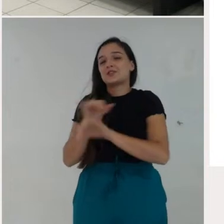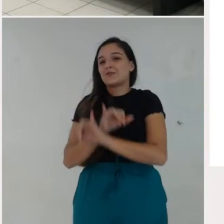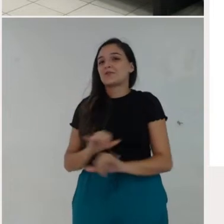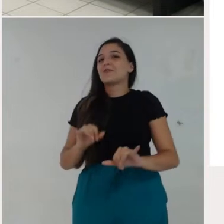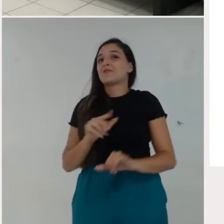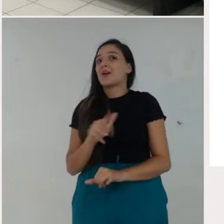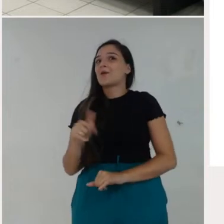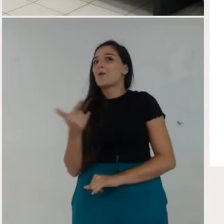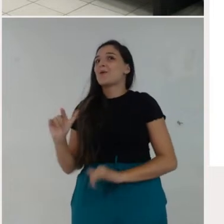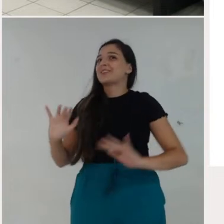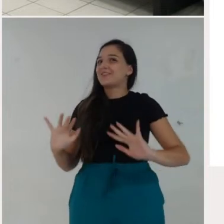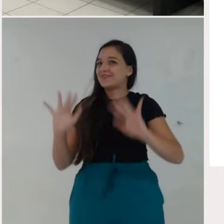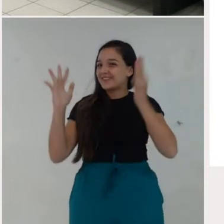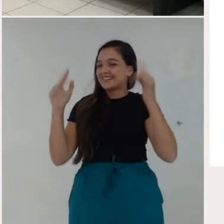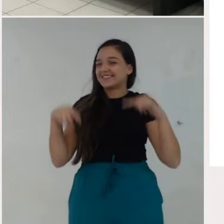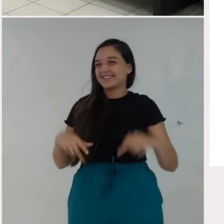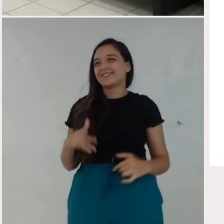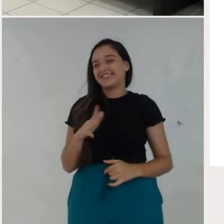festa.